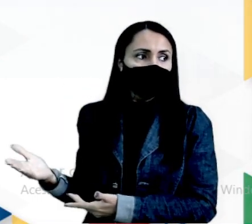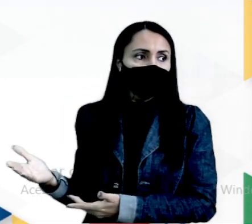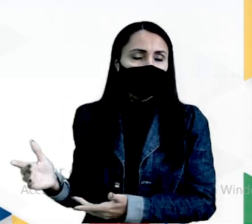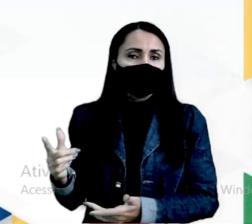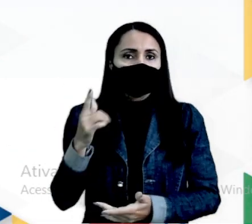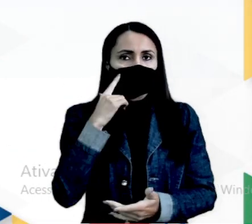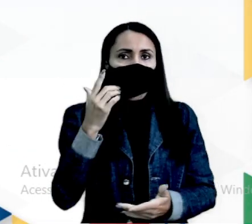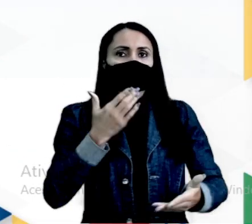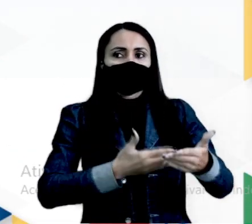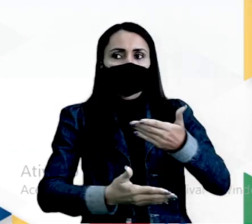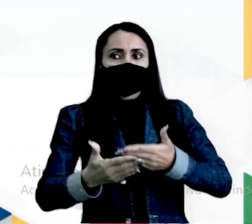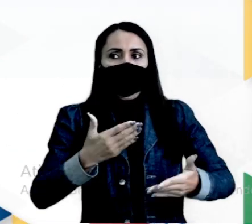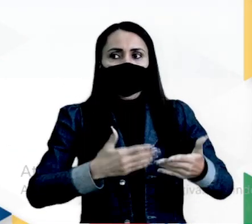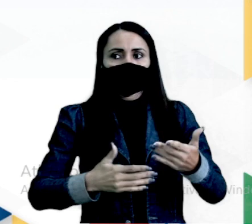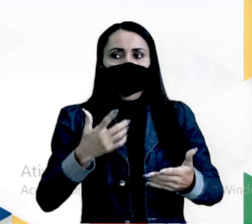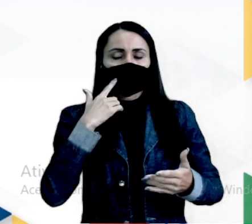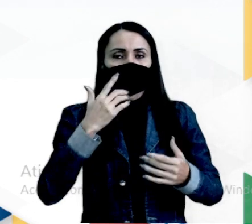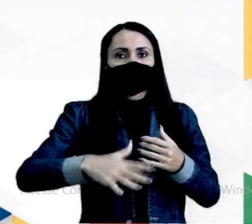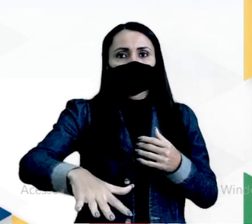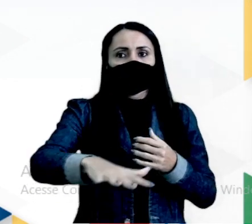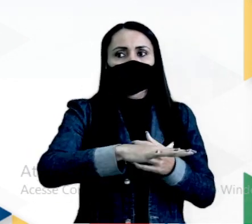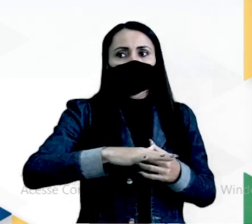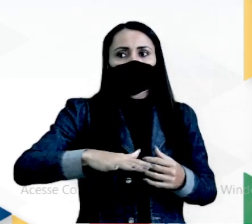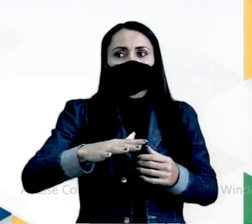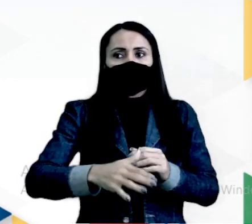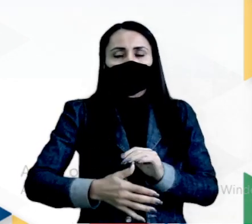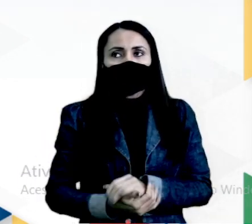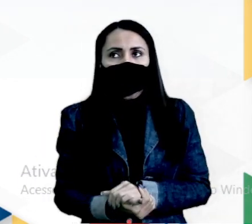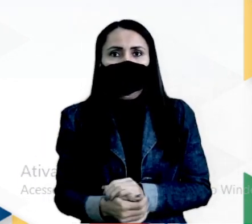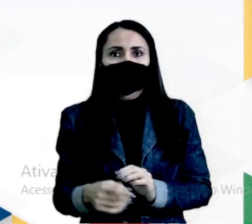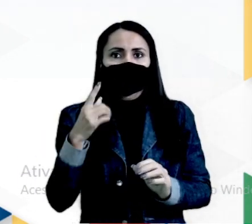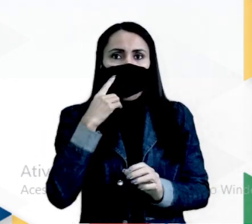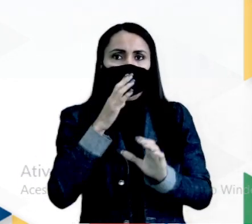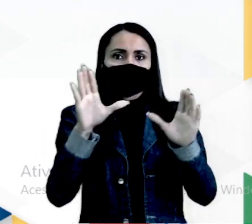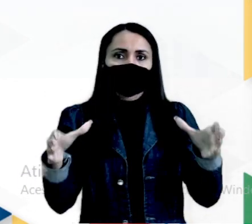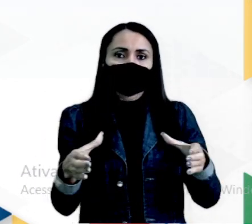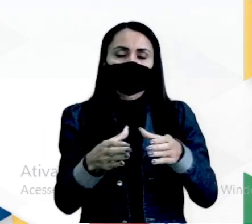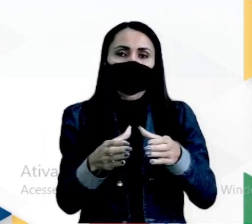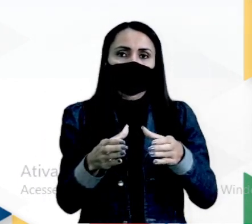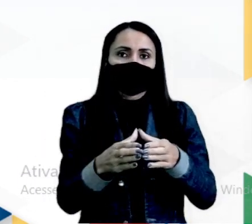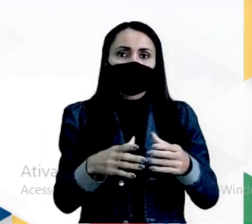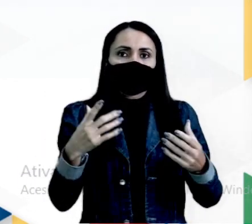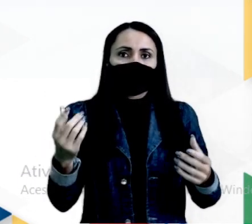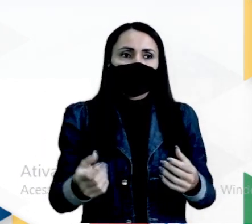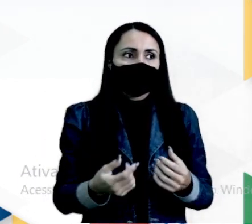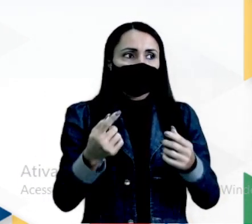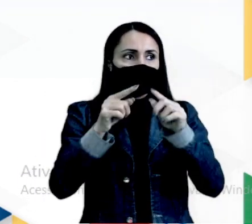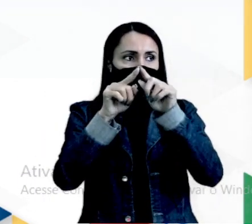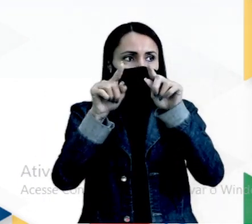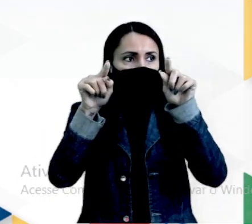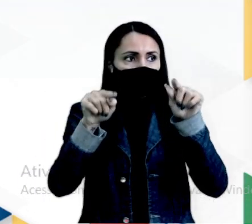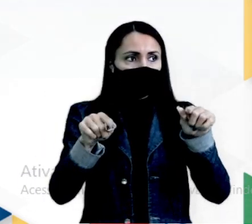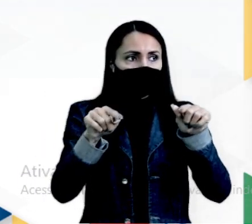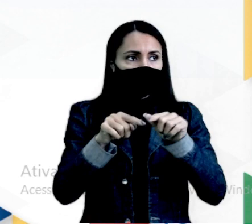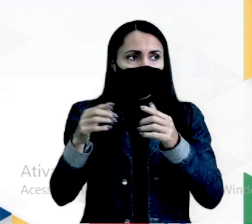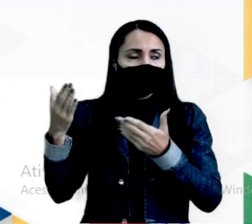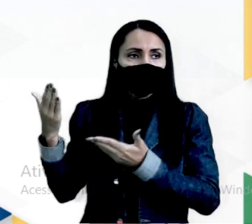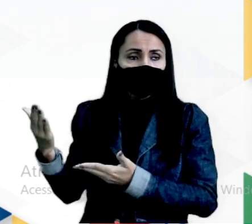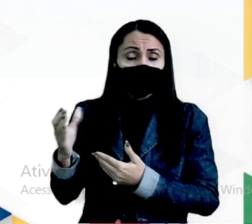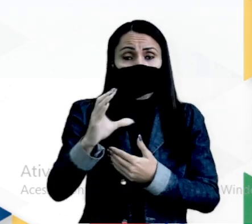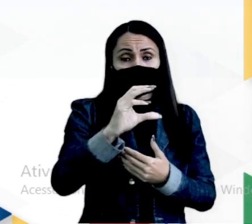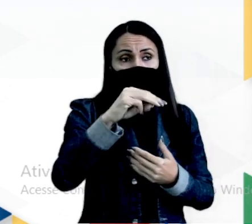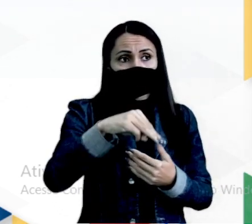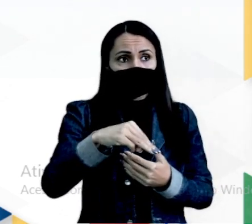como a relação agora para a área, né? Tomamos como a unidade de medida de área a região de um quadradinho lá de centímetros quadrados de